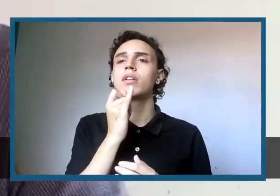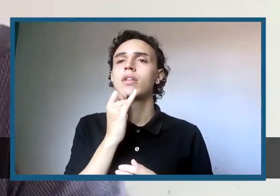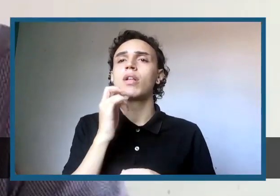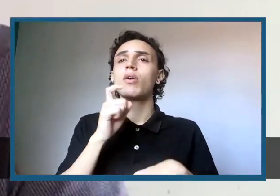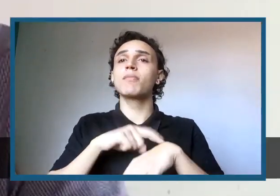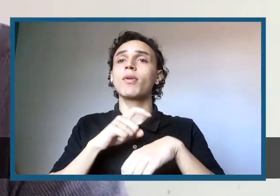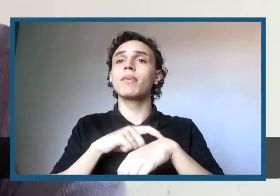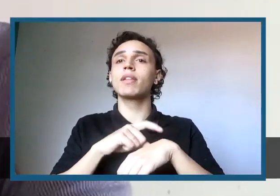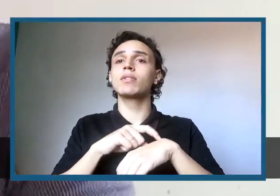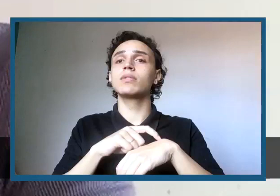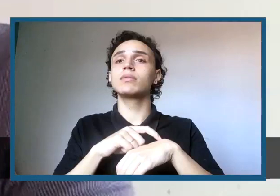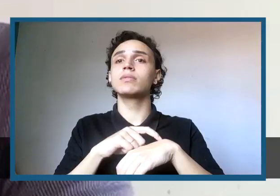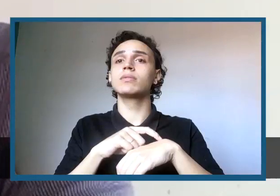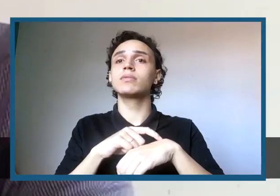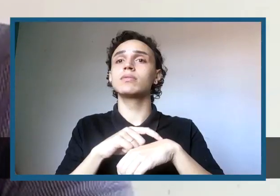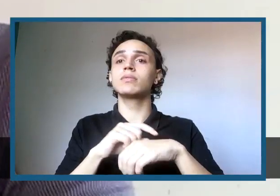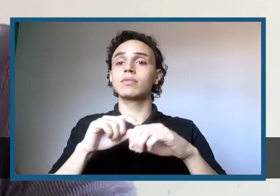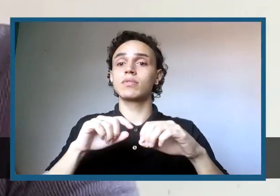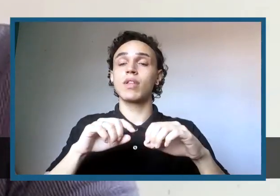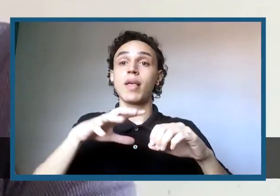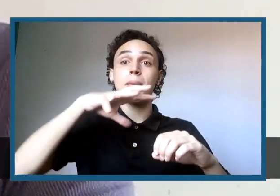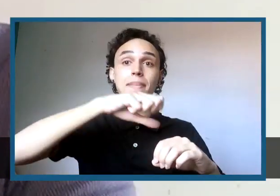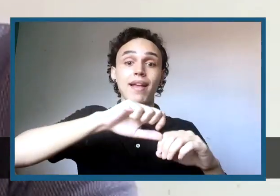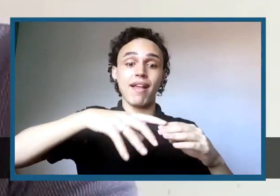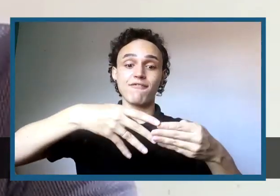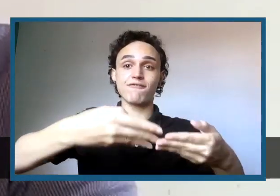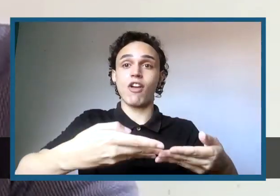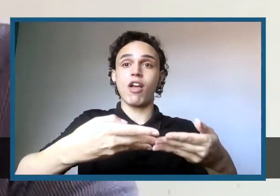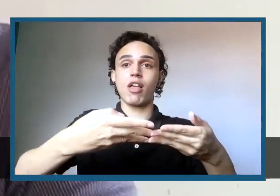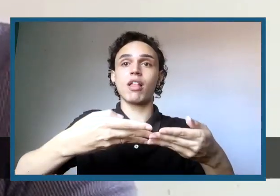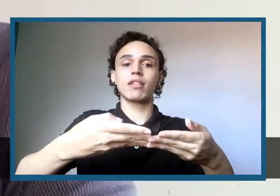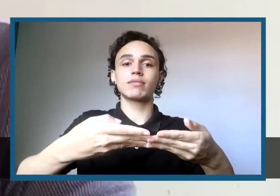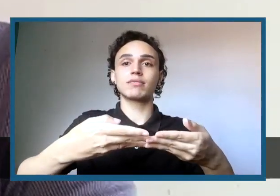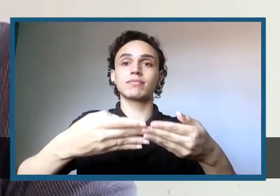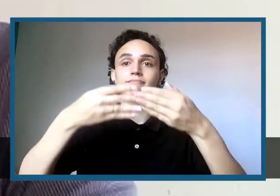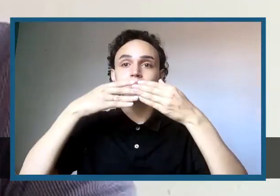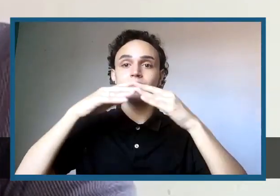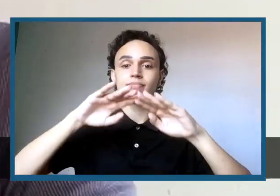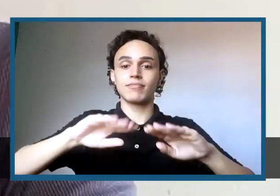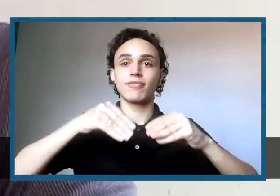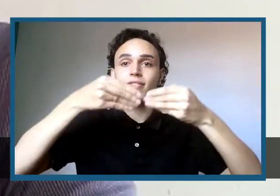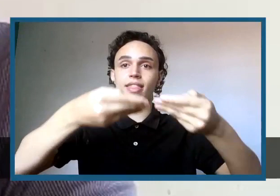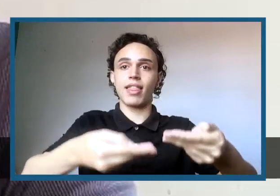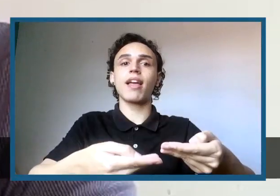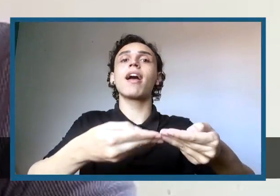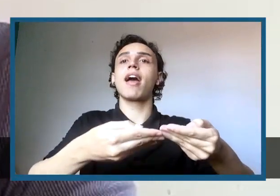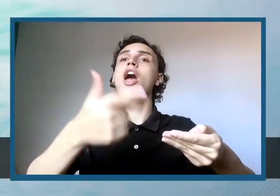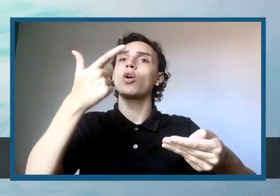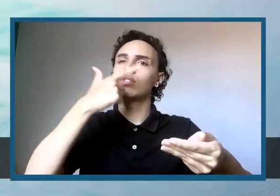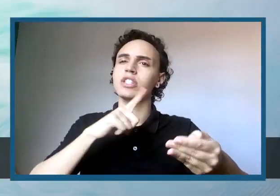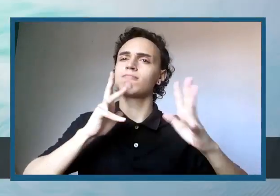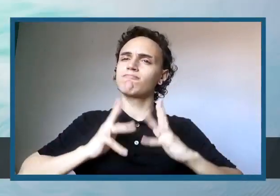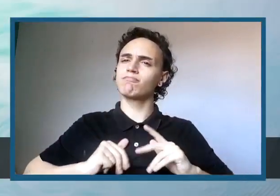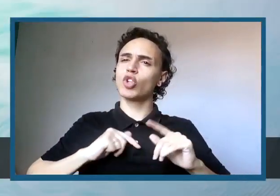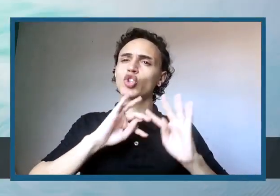dentro a máscara, já pegamos também o filtro para fora para que estar seguros de que todo está sendo a tratá-lo pelo sabão. Eu